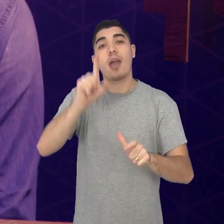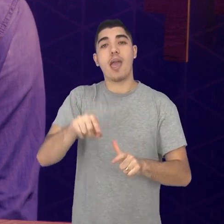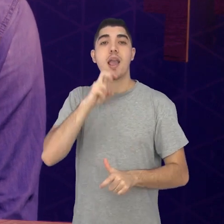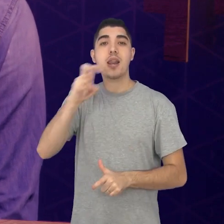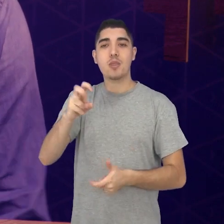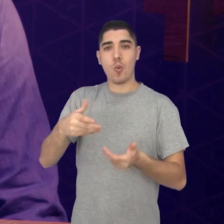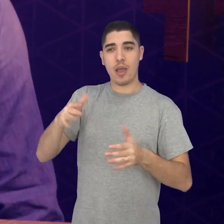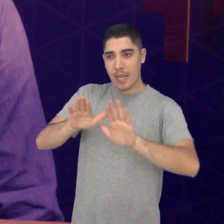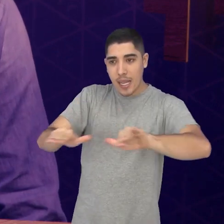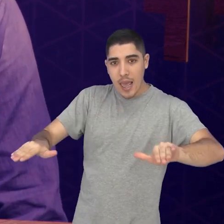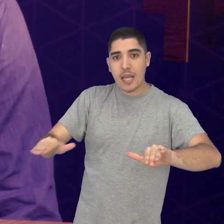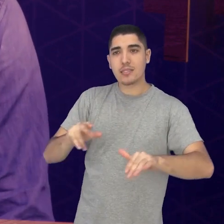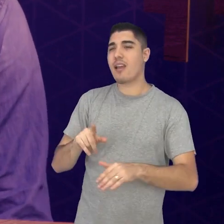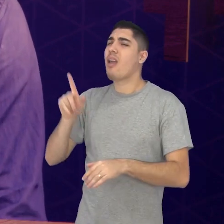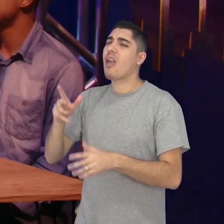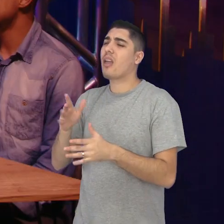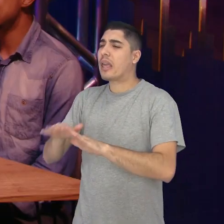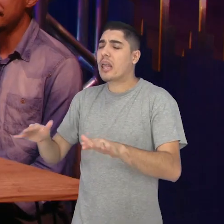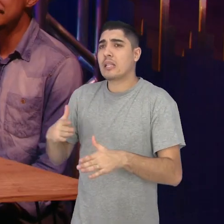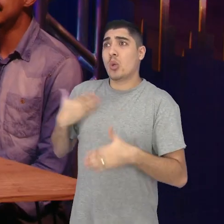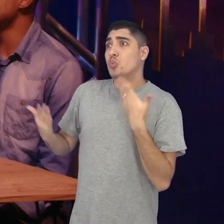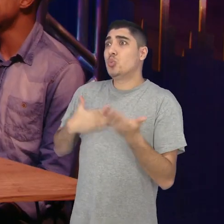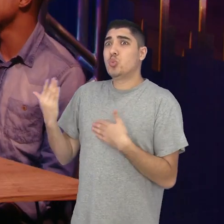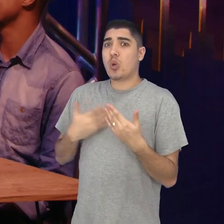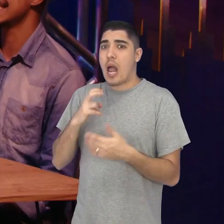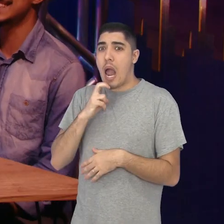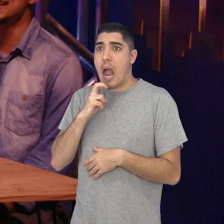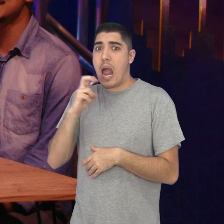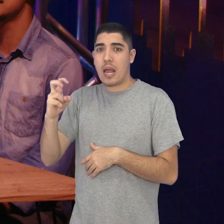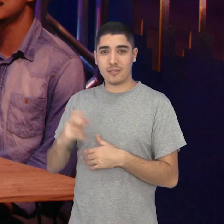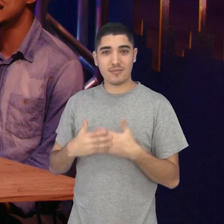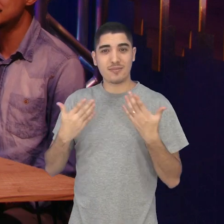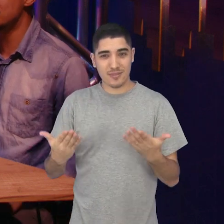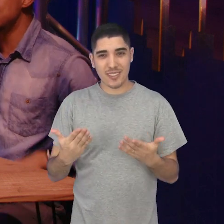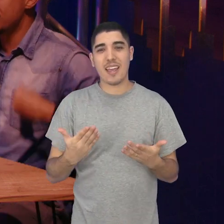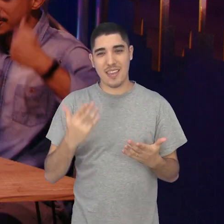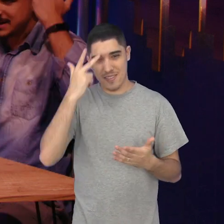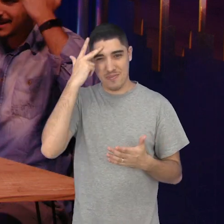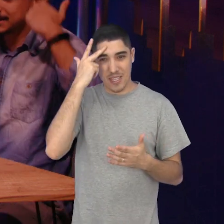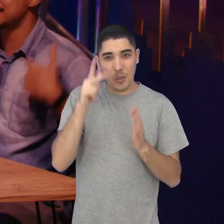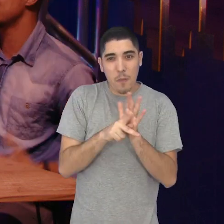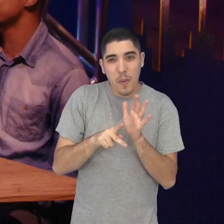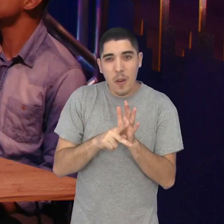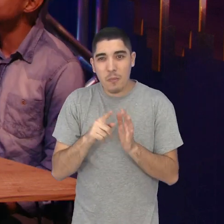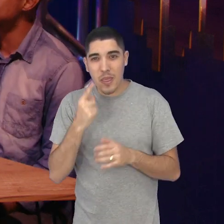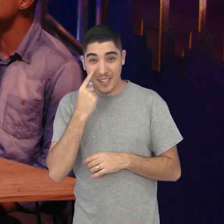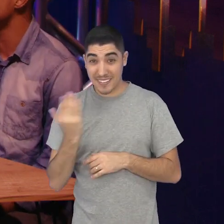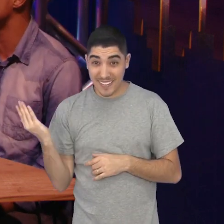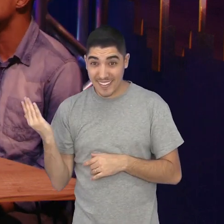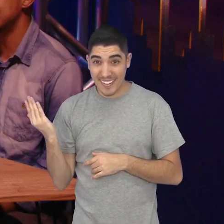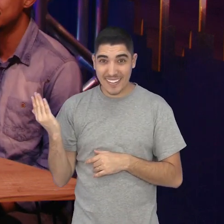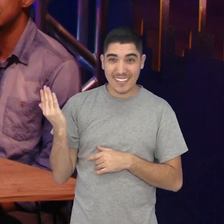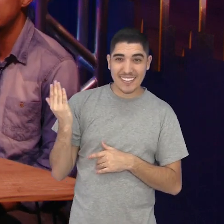grito das crianças. Grito das pobres crianças assustadas. Que se escondem e cobrem a cabeça para não ver os